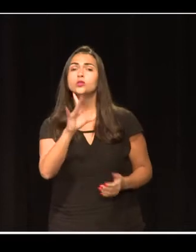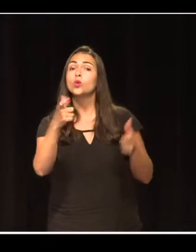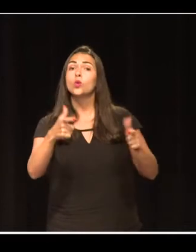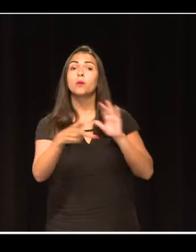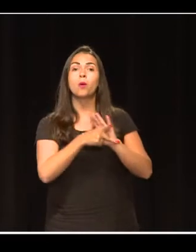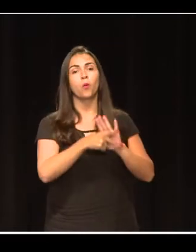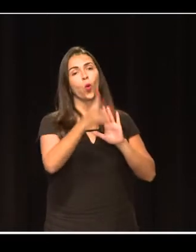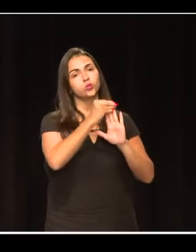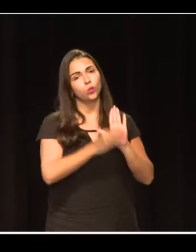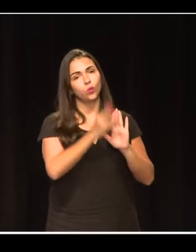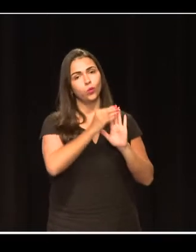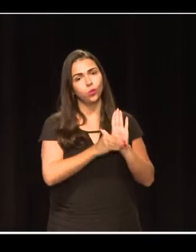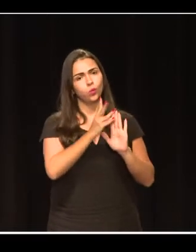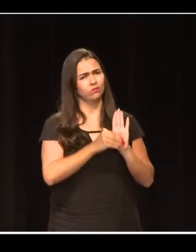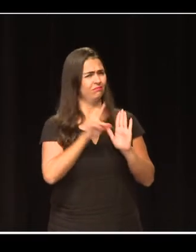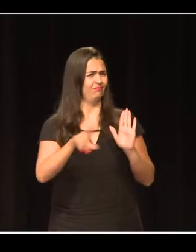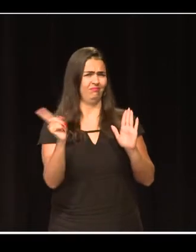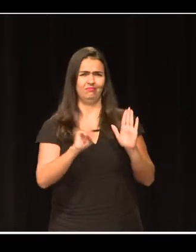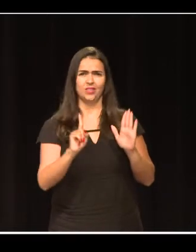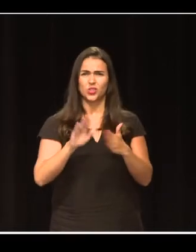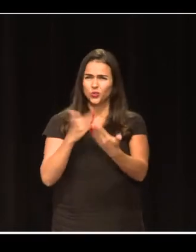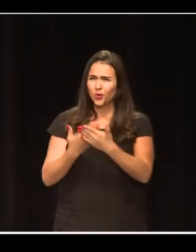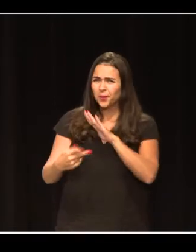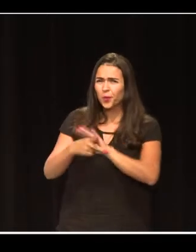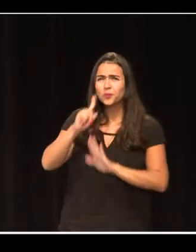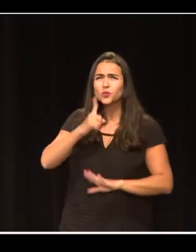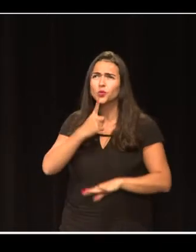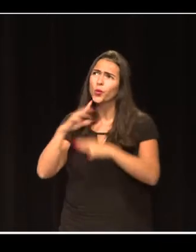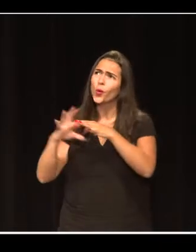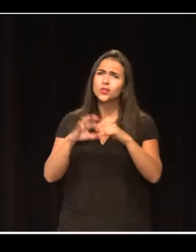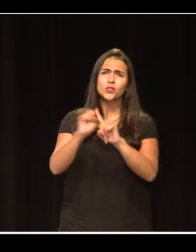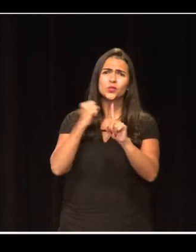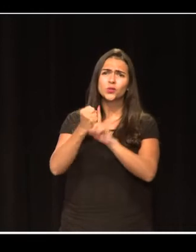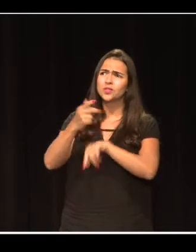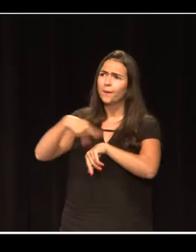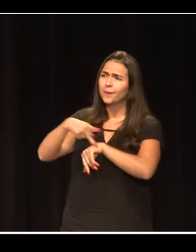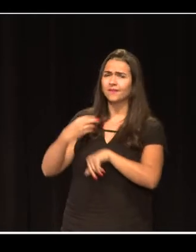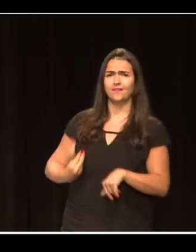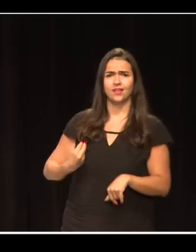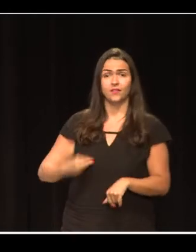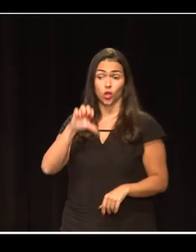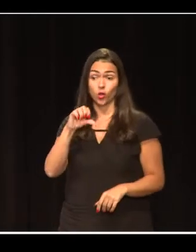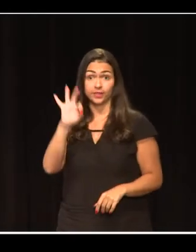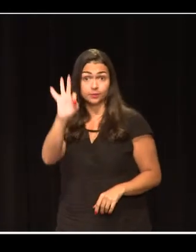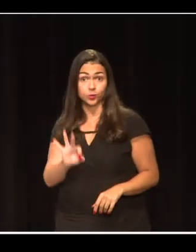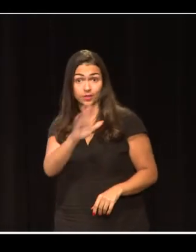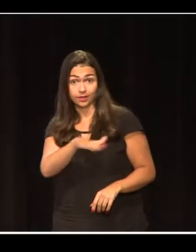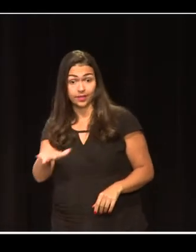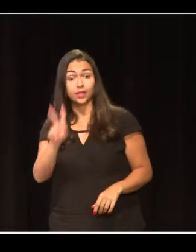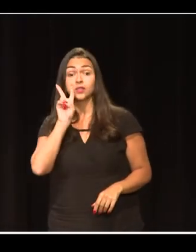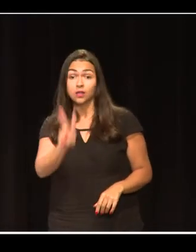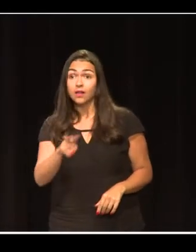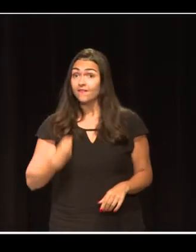conteúdo, né? Ainda mais para uma escola de surdos, no contexto de país que a gente vive, em que 90% dessas crianças vivem em